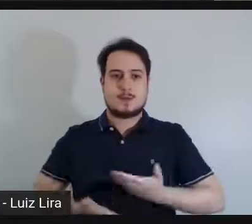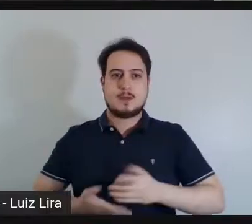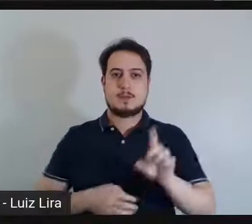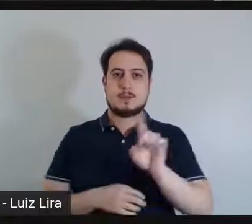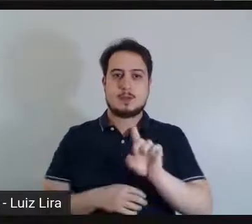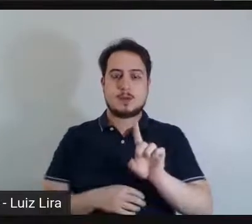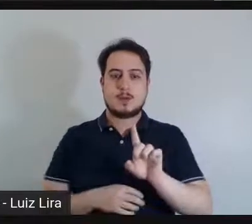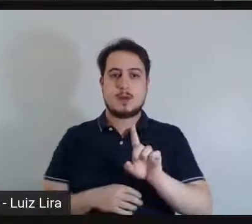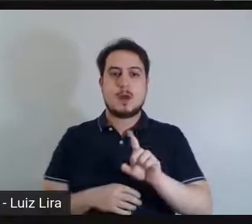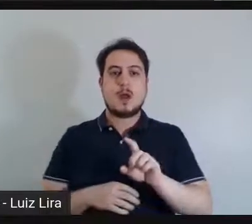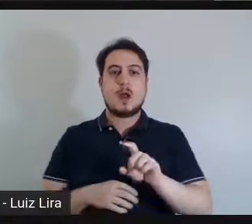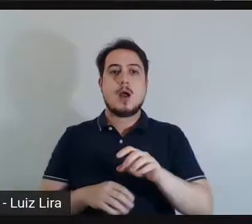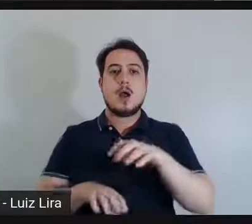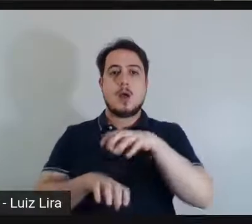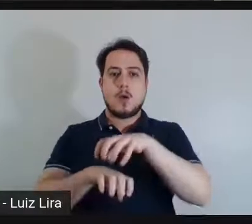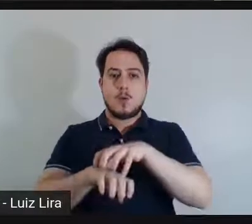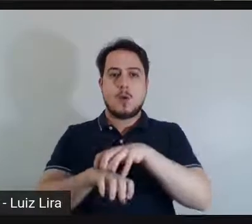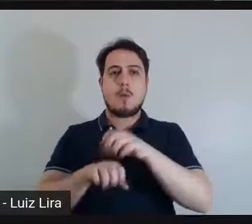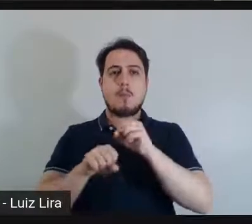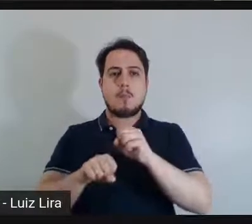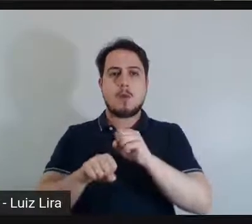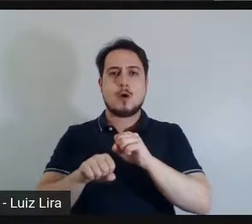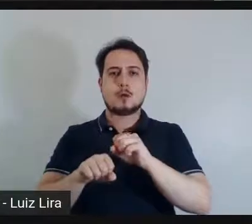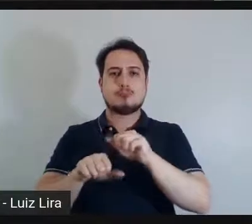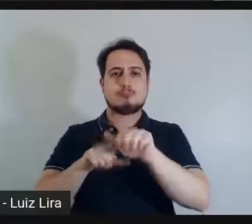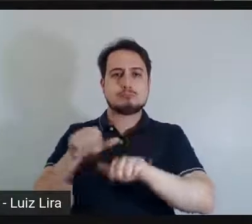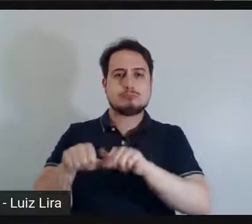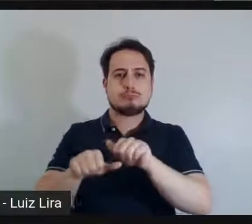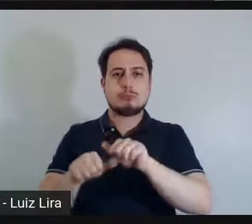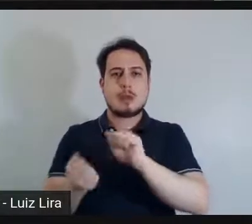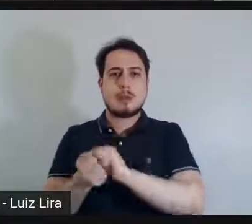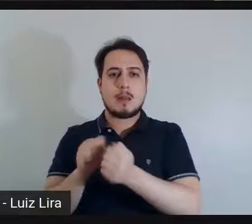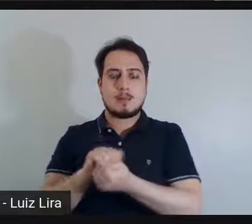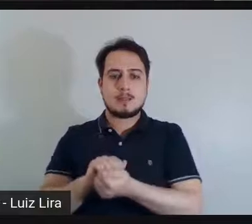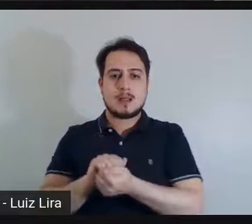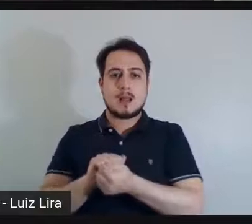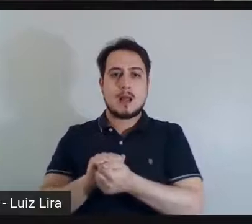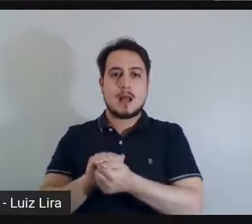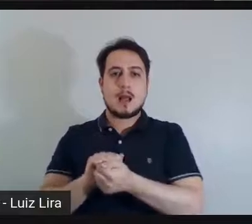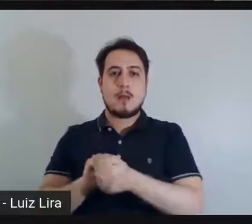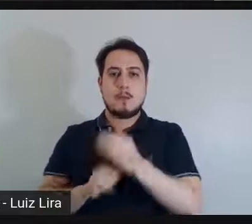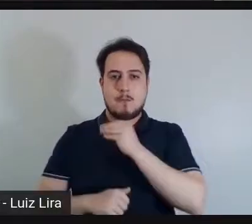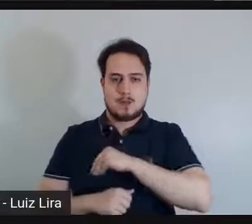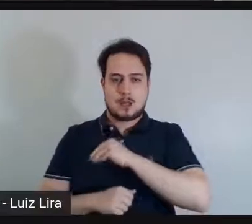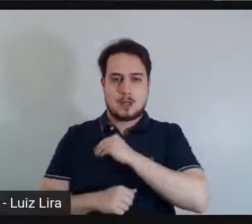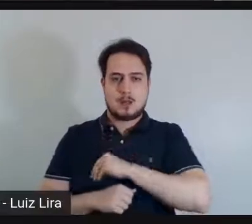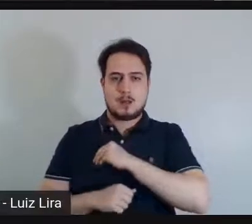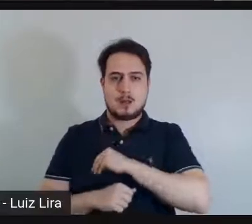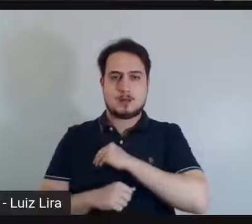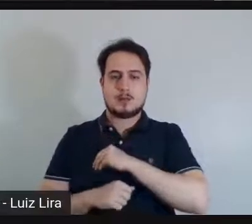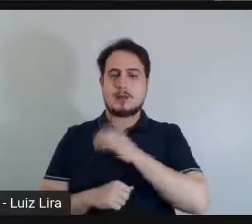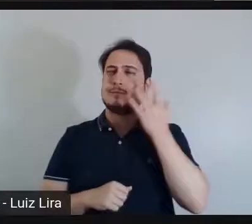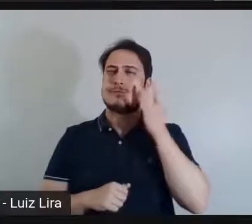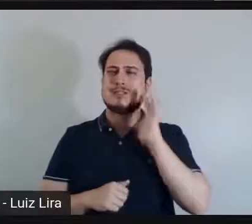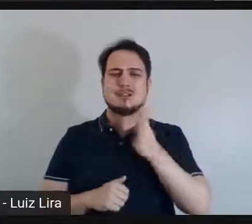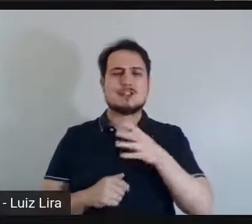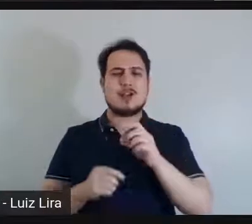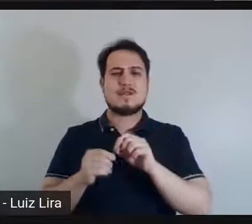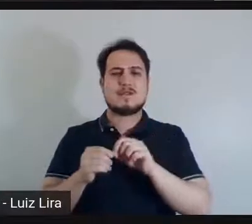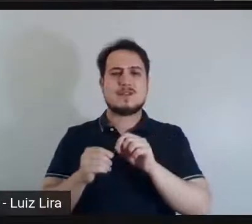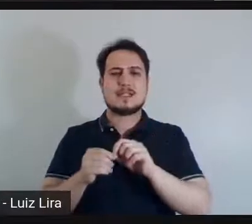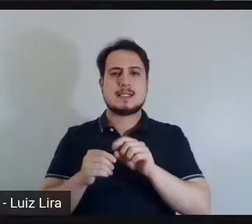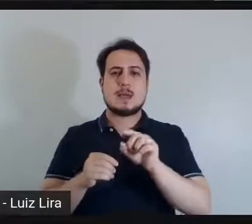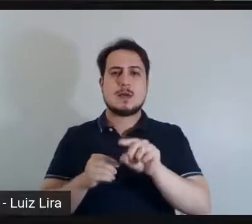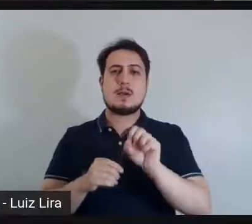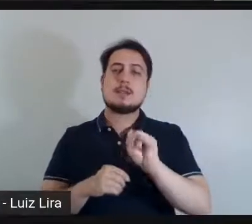órgão pode mexer na folha de pagamento? Eu não sei se vocês já fizeram um levantamento, a André até pode confirmar isso para mim. Se você